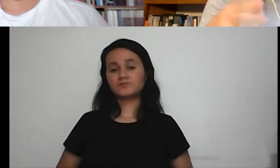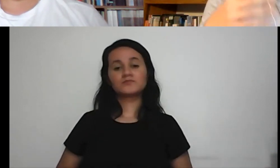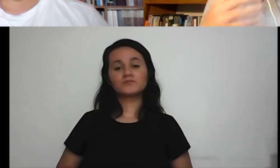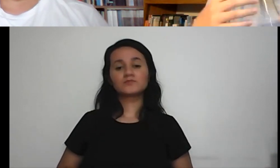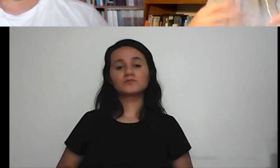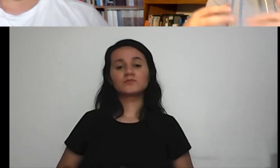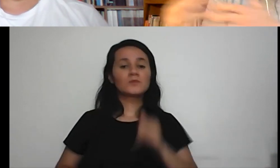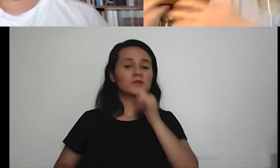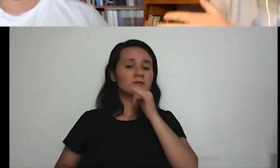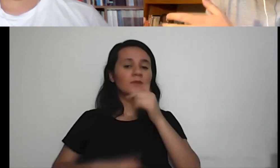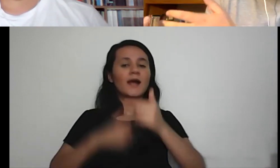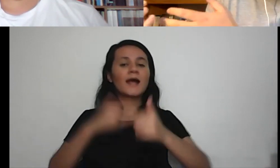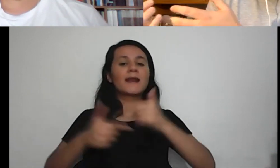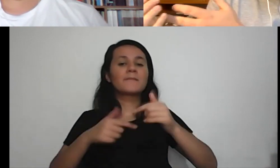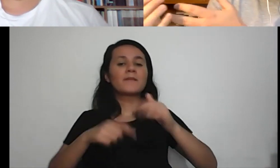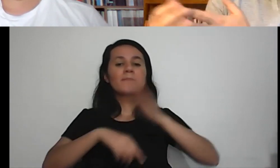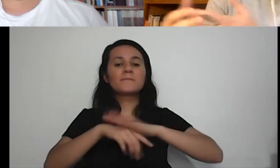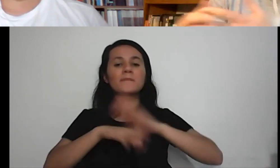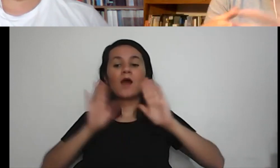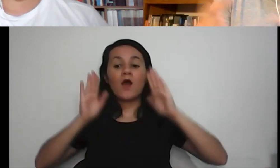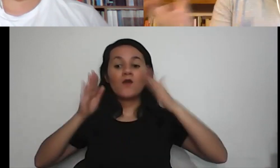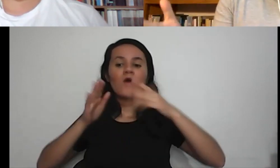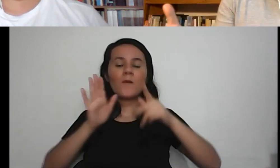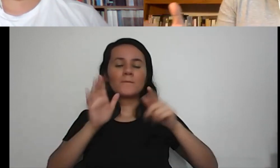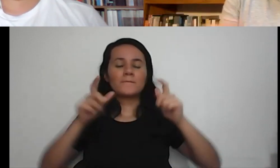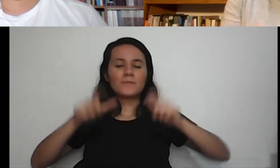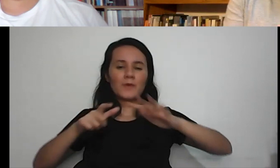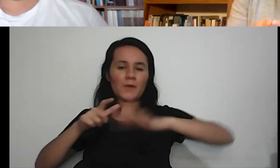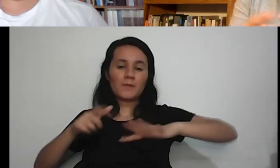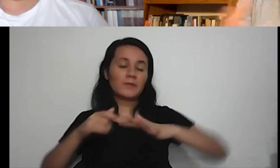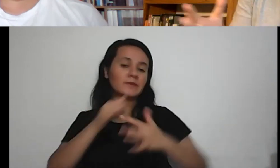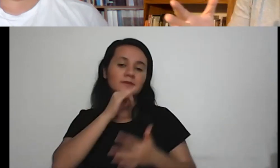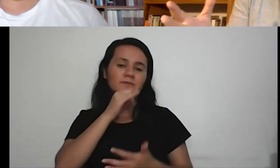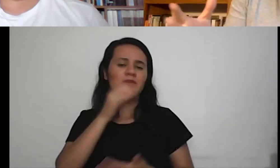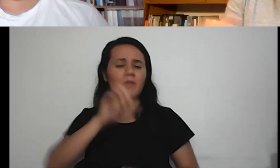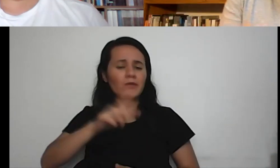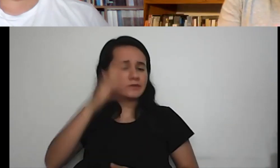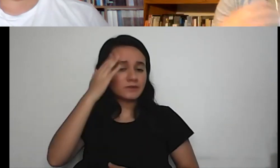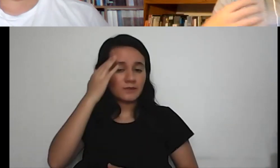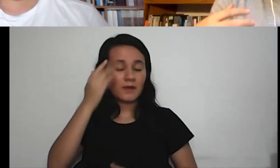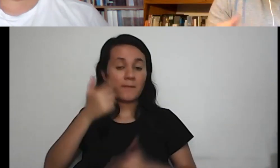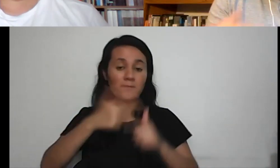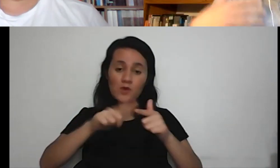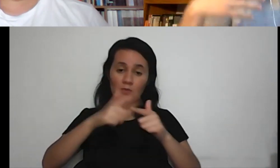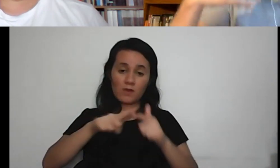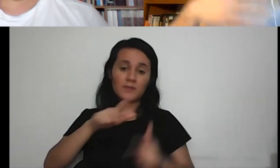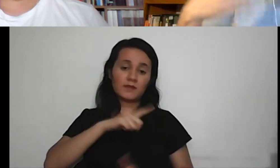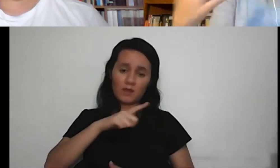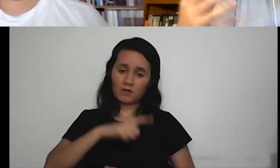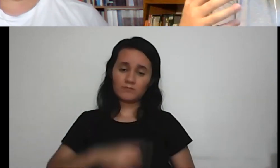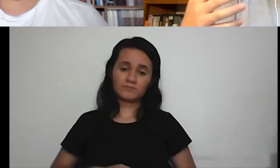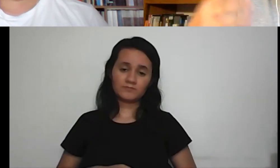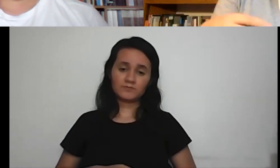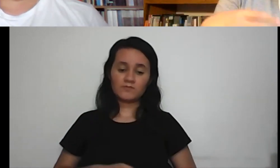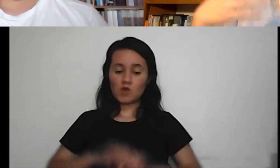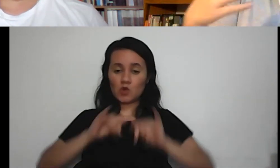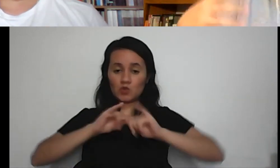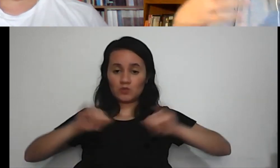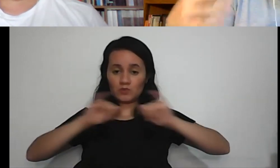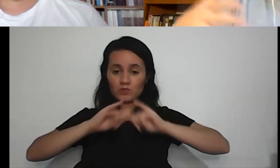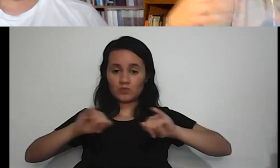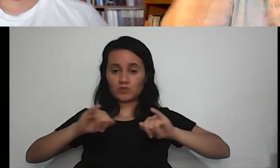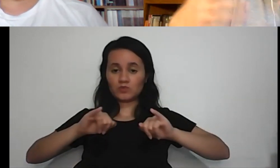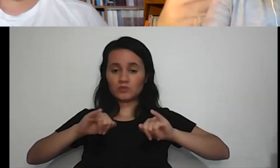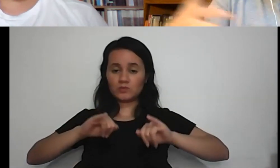trabalhar somente em função do mercado. Que aí é lógico, é um problema que você tá divulgando, né,